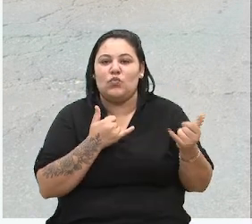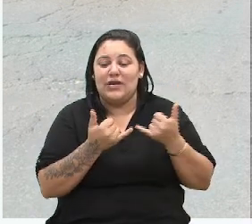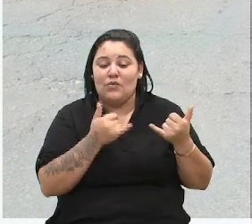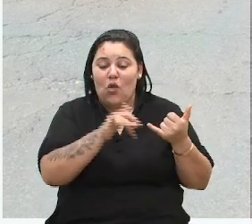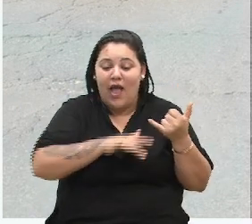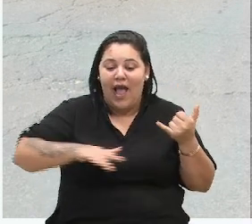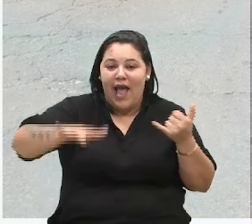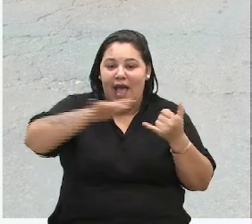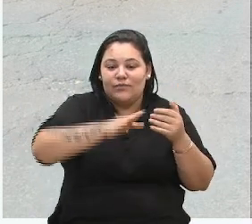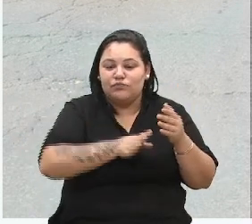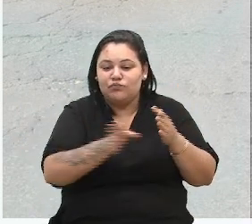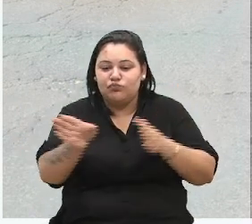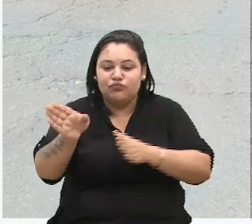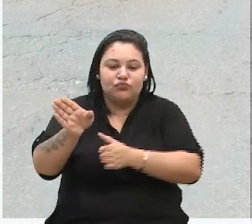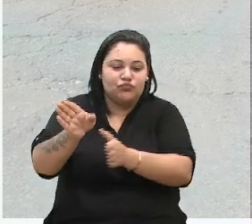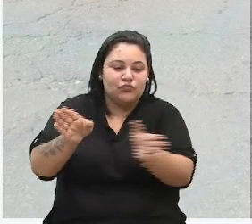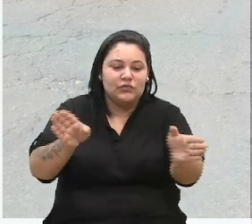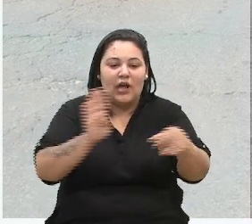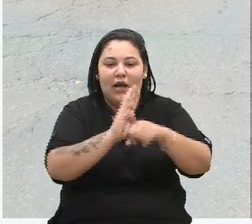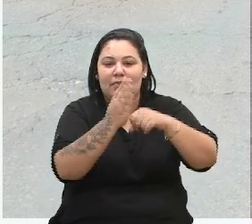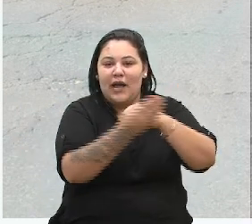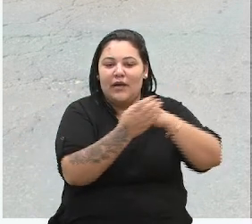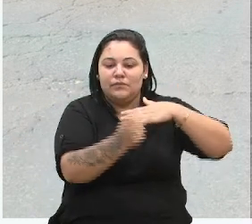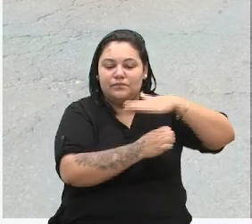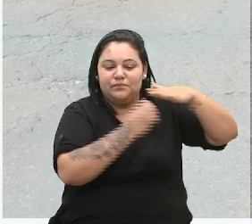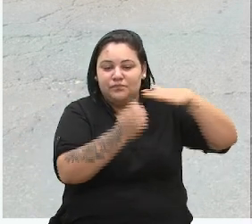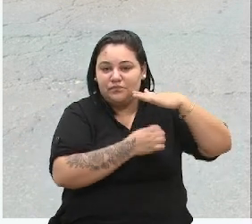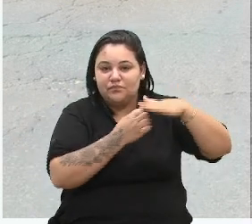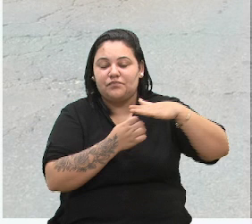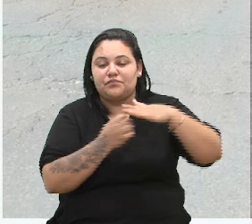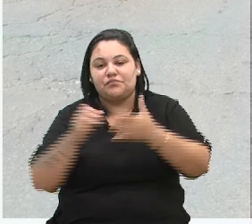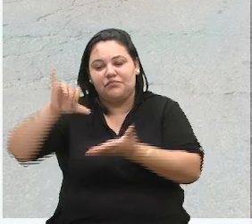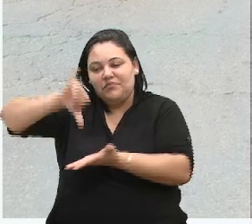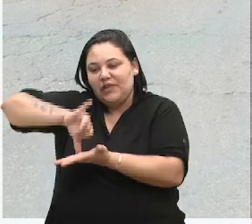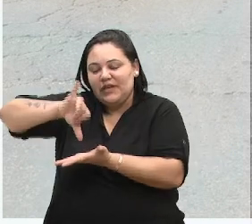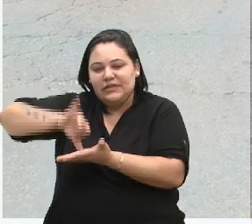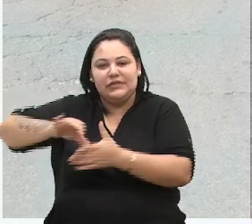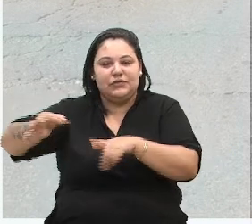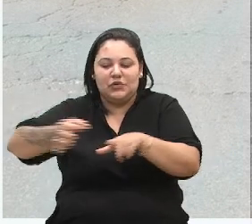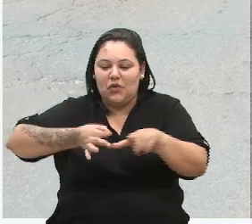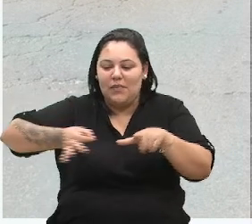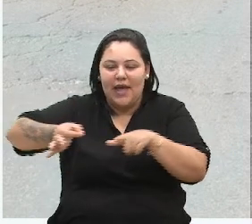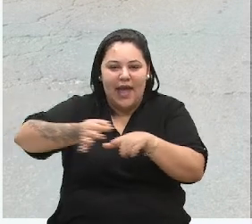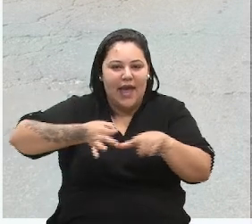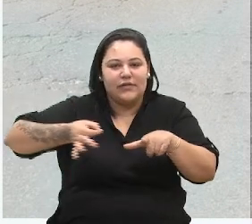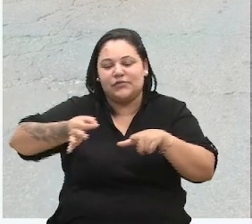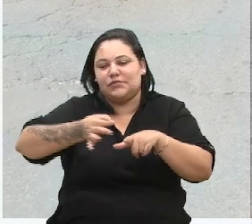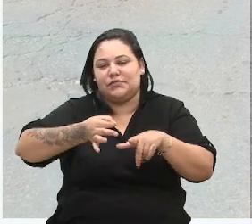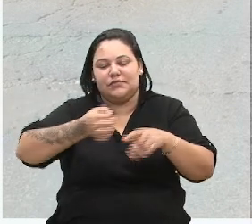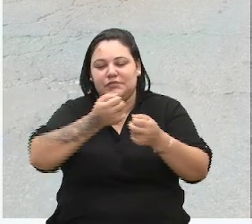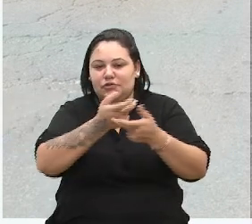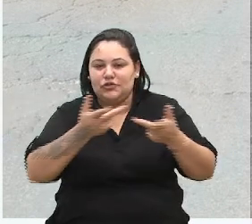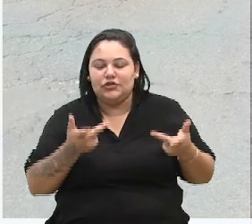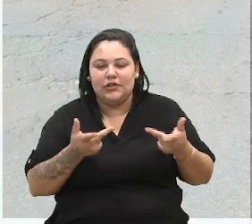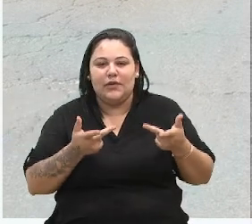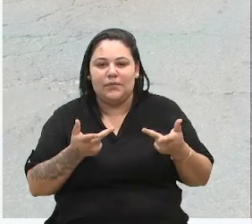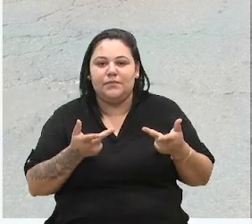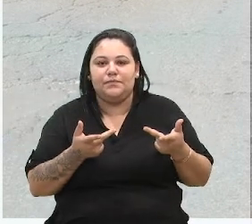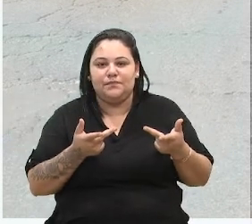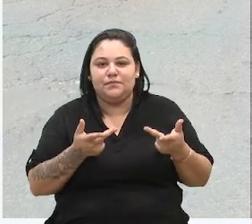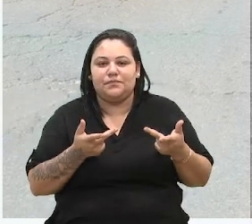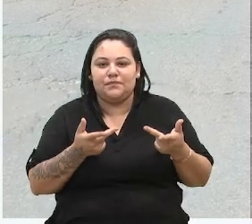que dão acesso aí a bairros industriais, a comércios, a serviços públicos, centros residenciais, para otimizar